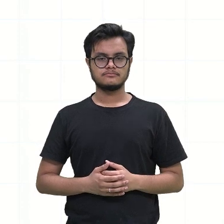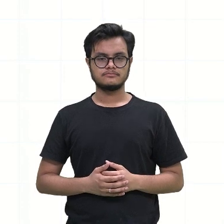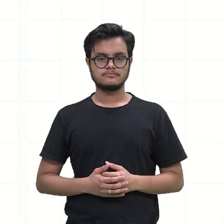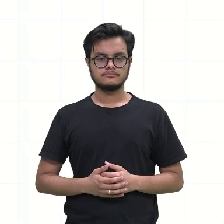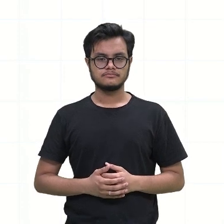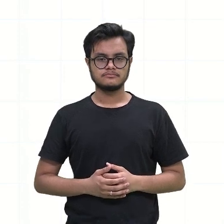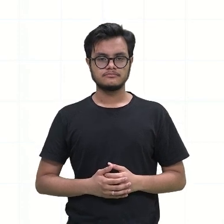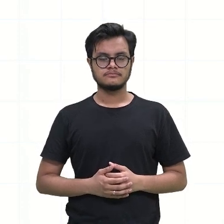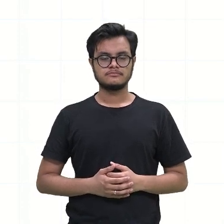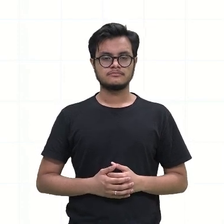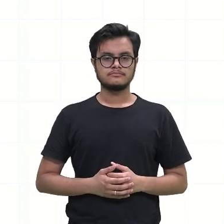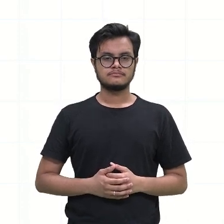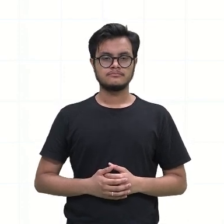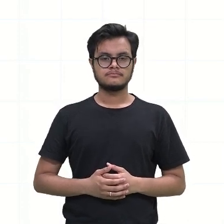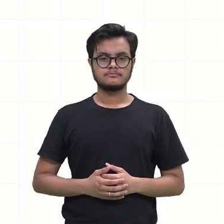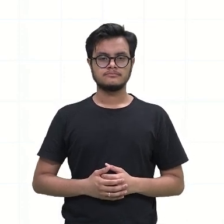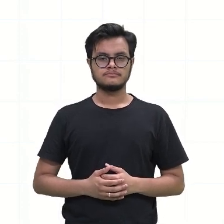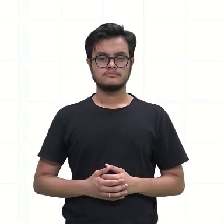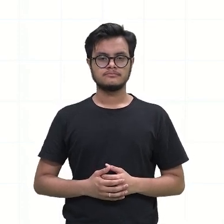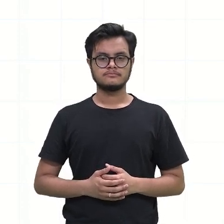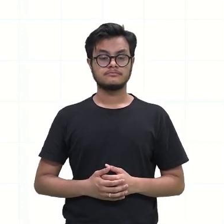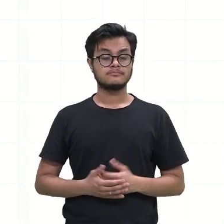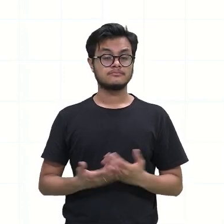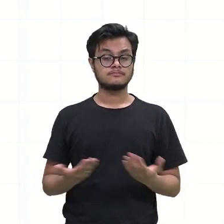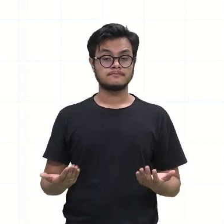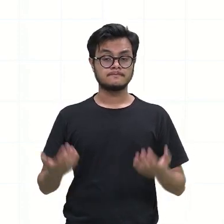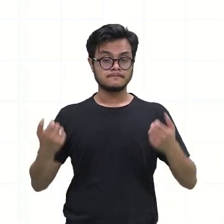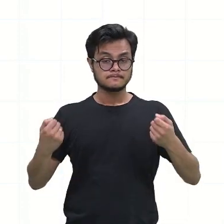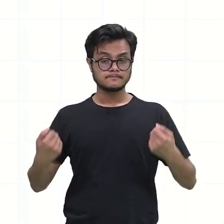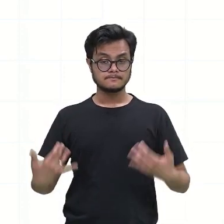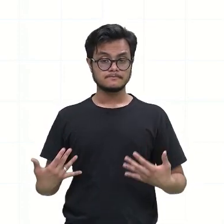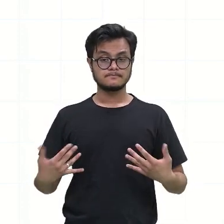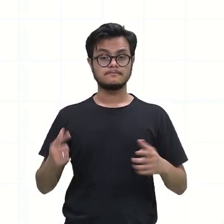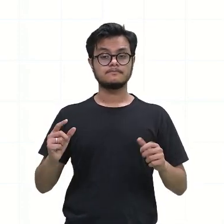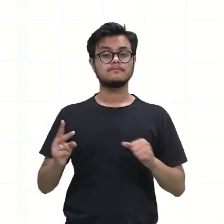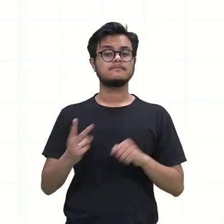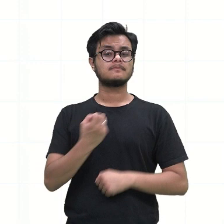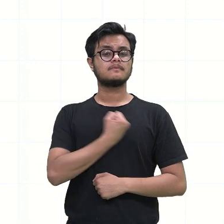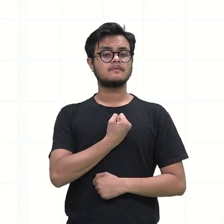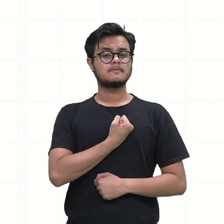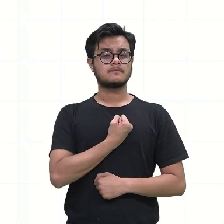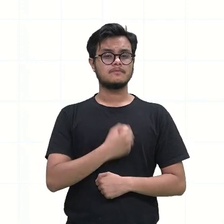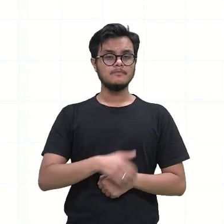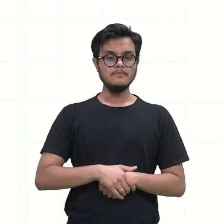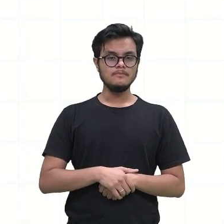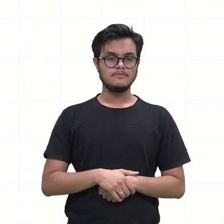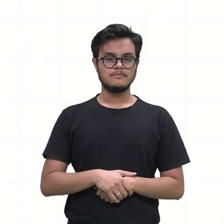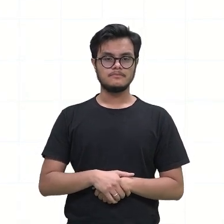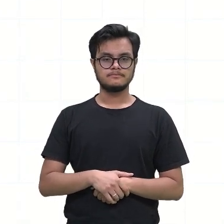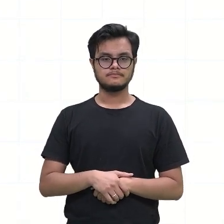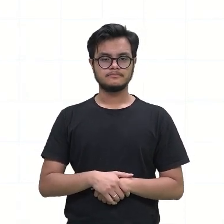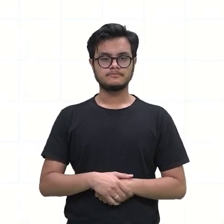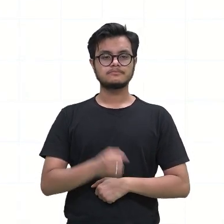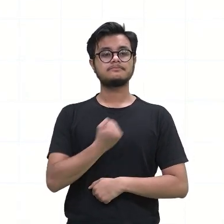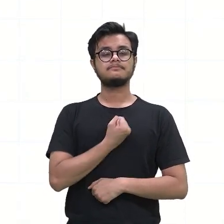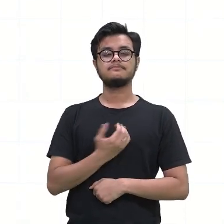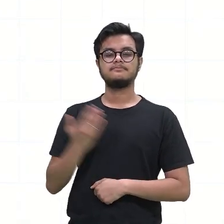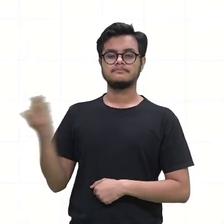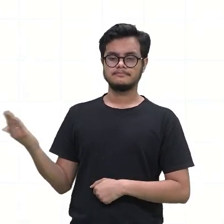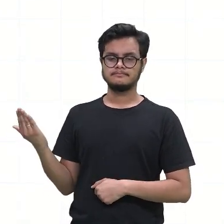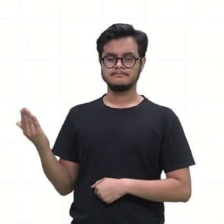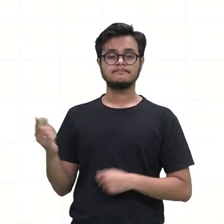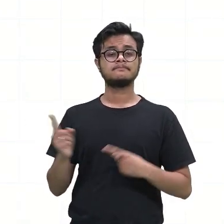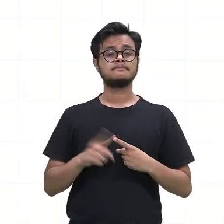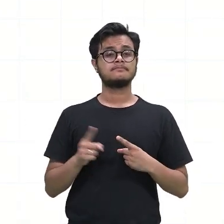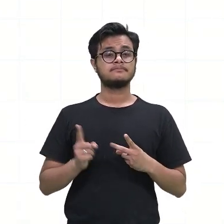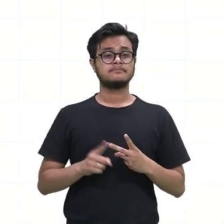prosseguindo? Prosseguindo, então, olha só, vamos falar aqui primeiramente sobre os números. O número verbal, olha só. Número e pessoa,